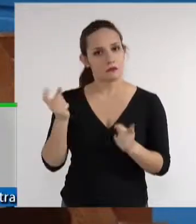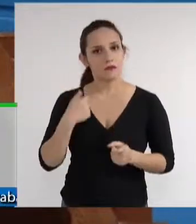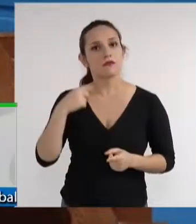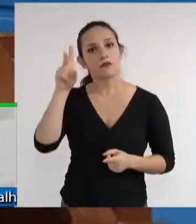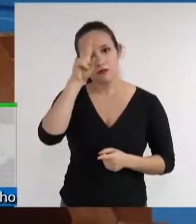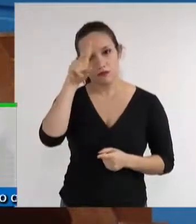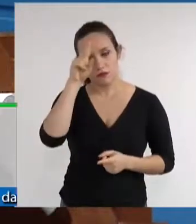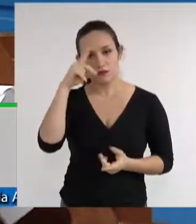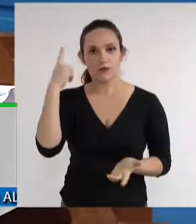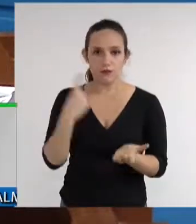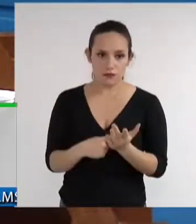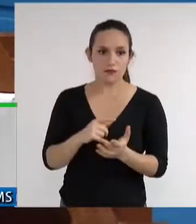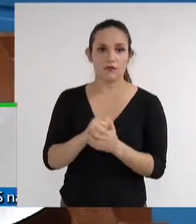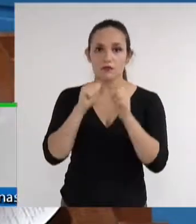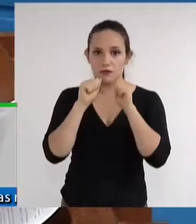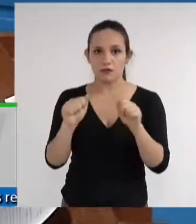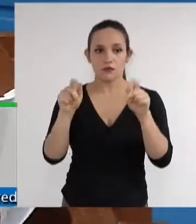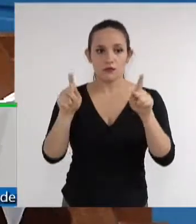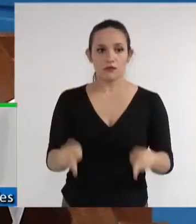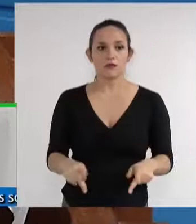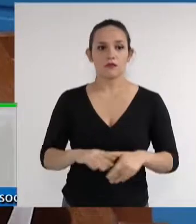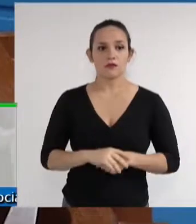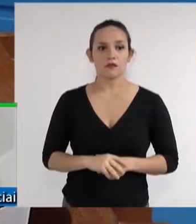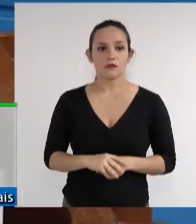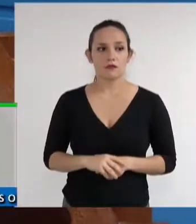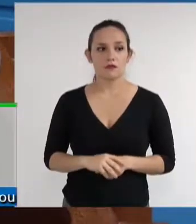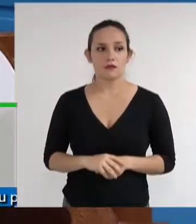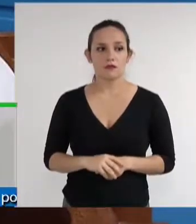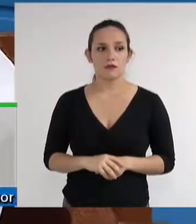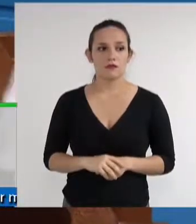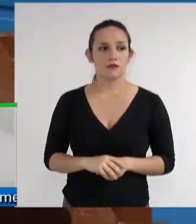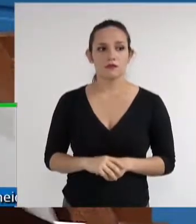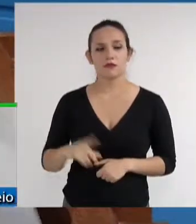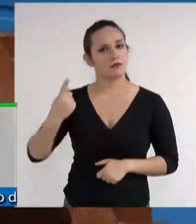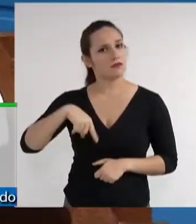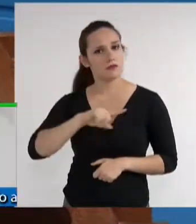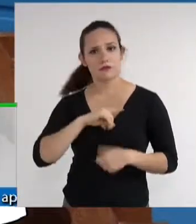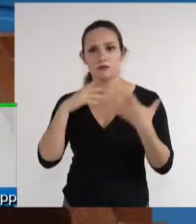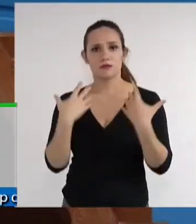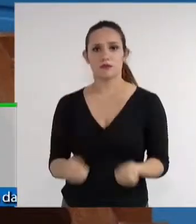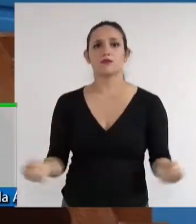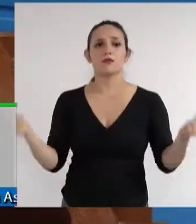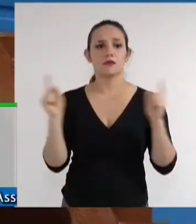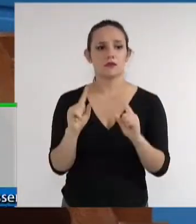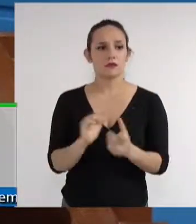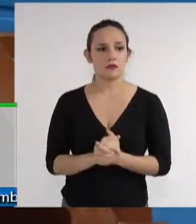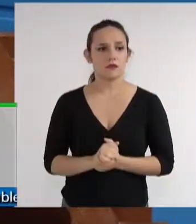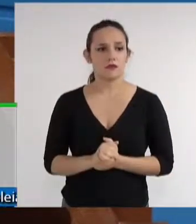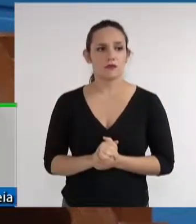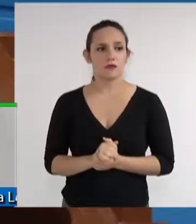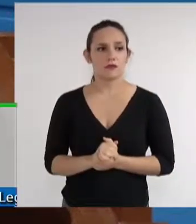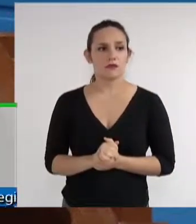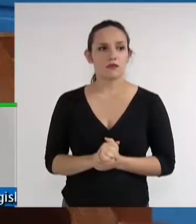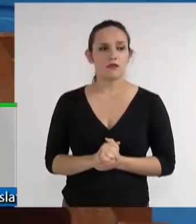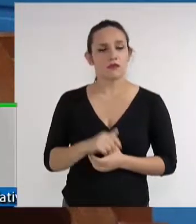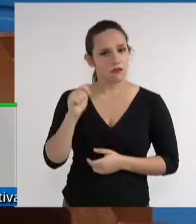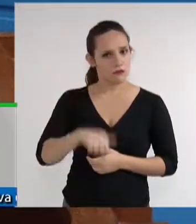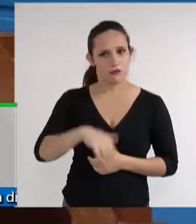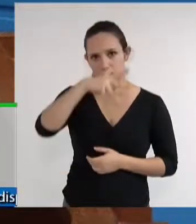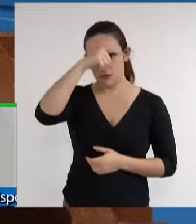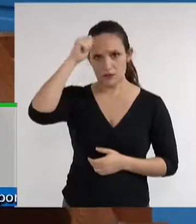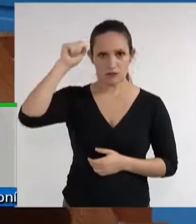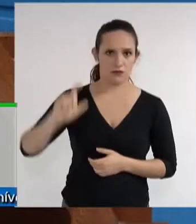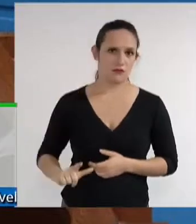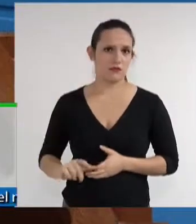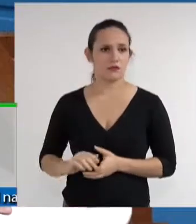fizemos, nós tiramos, por exemplo, é inadmissível que não se tenha aqui, em Mato Grosso do